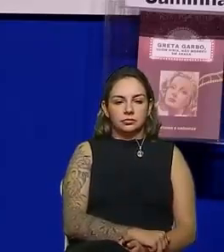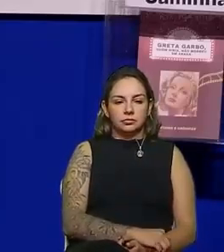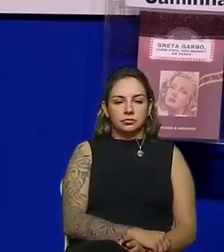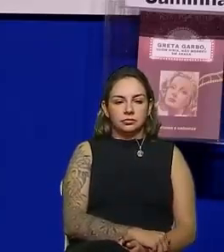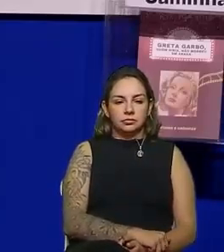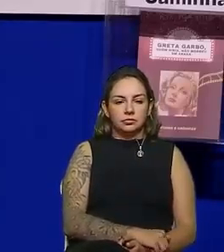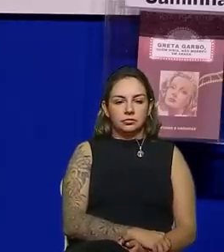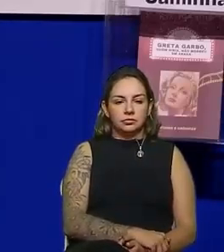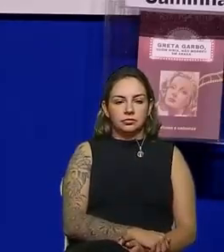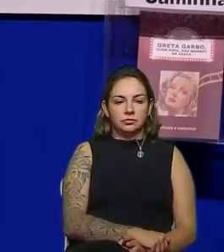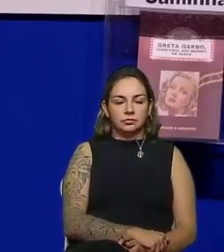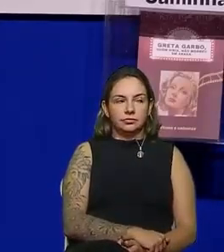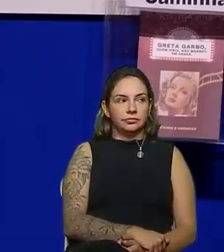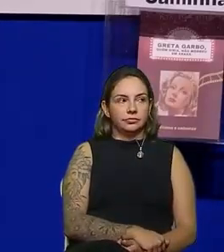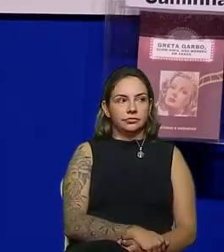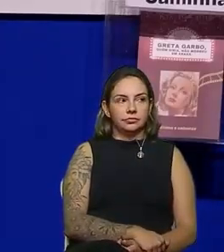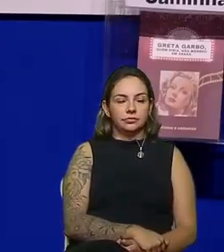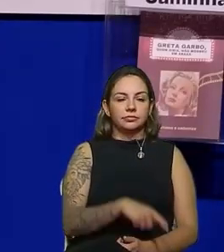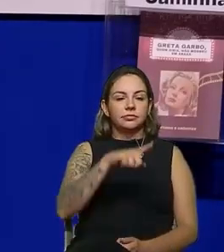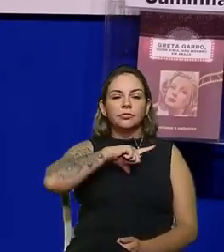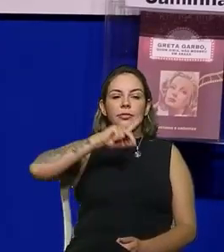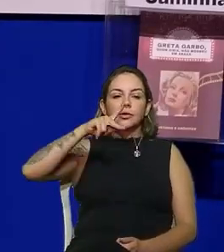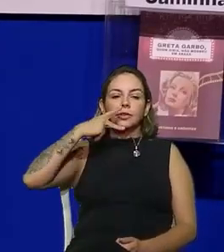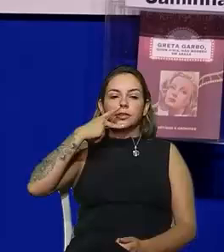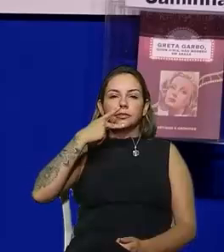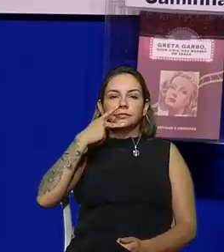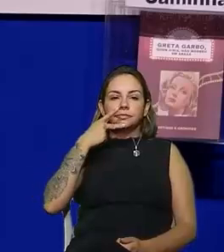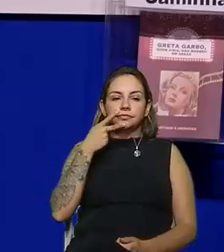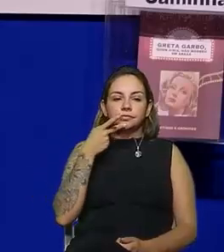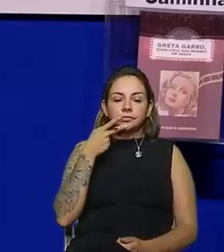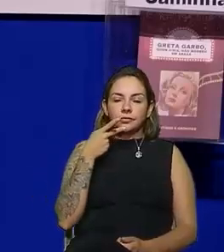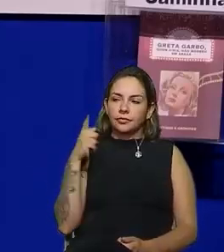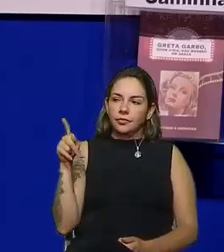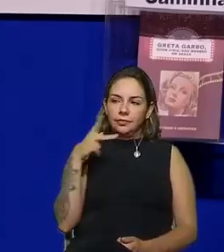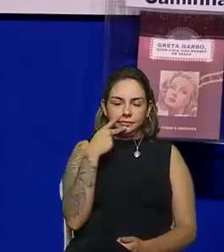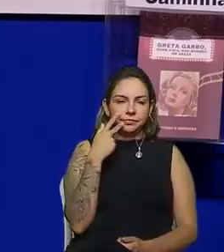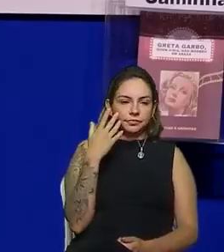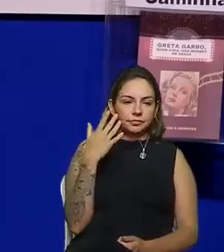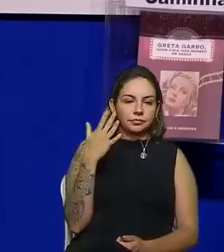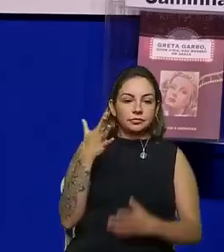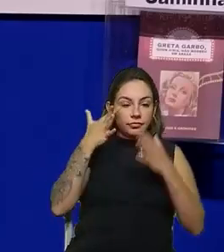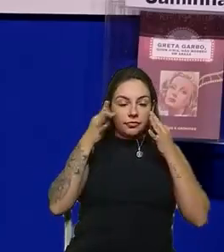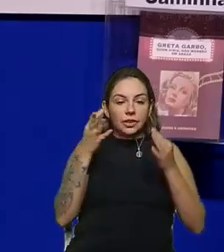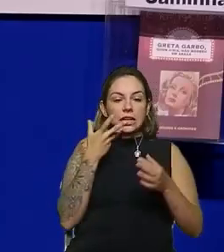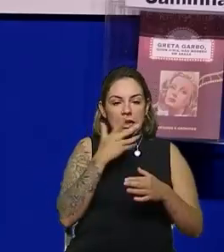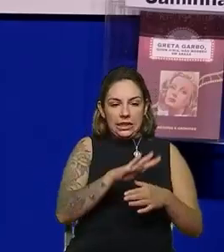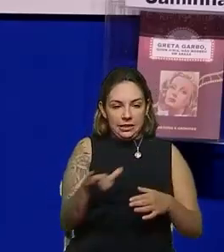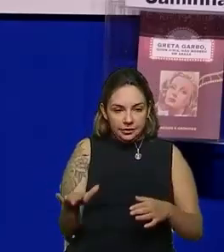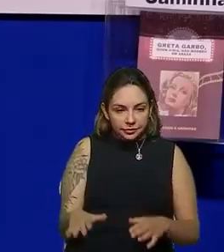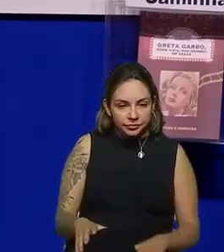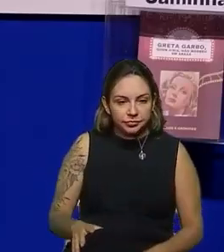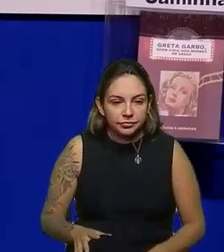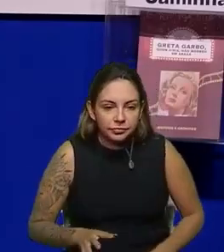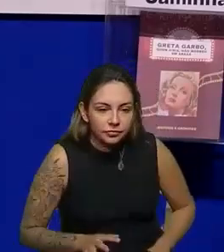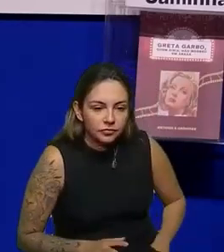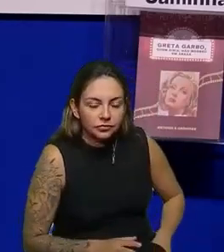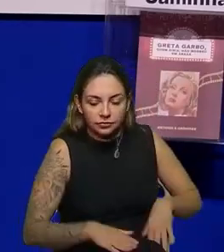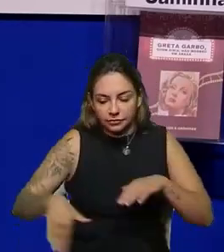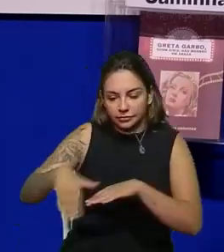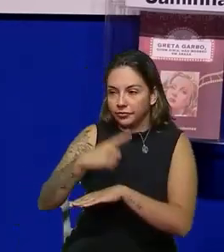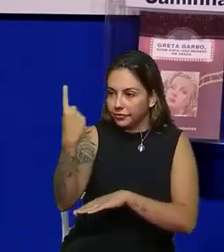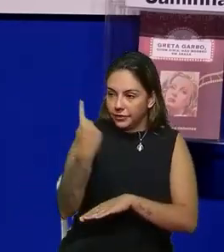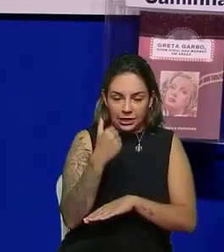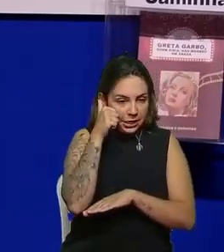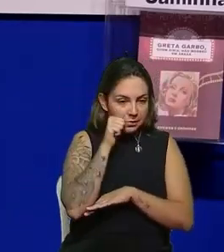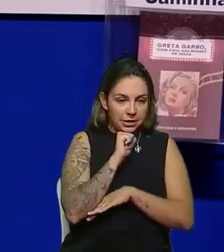falar da dentadura postiça que ele tinha e que dizia que era uma arma infalível para chamar a atenção das crianças, porque no meio da rua havia uma criança com uma